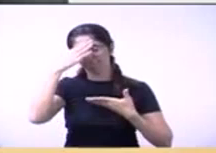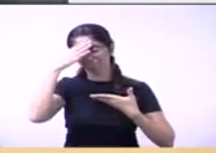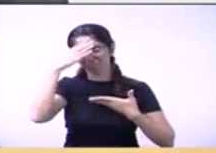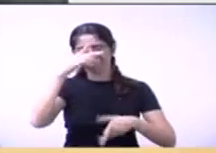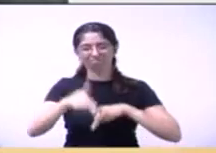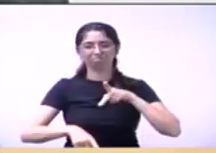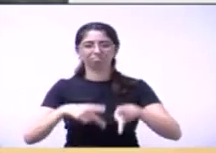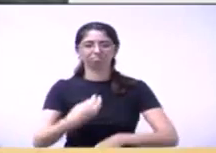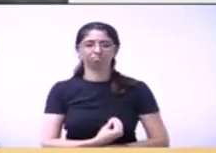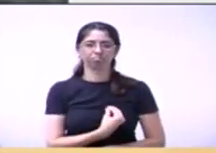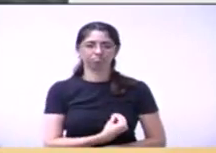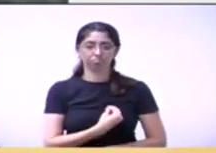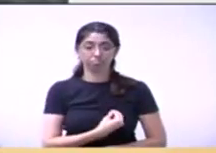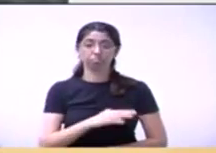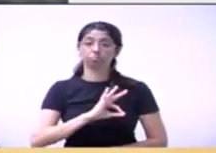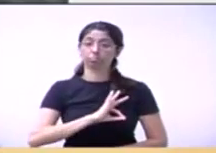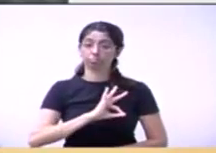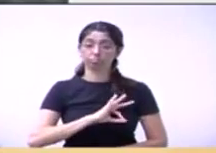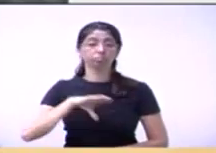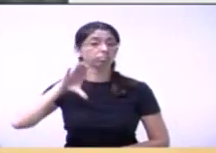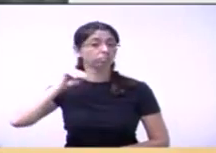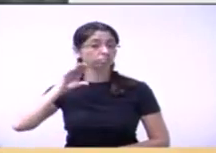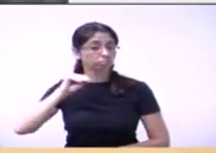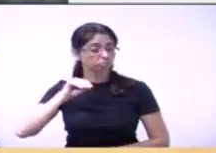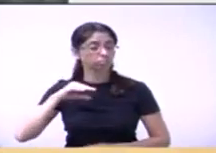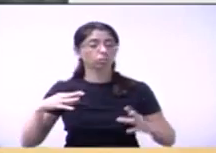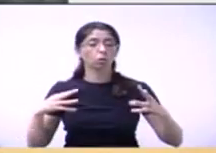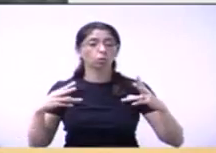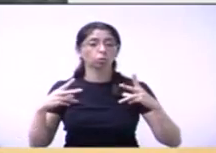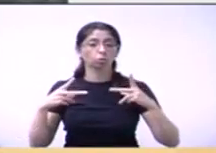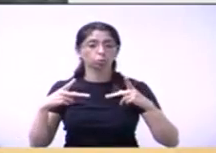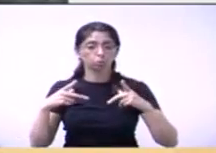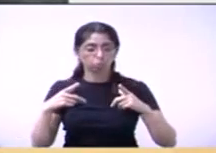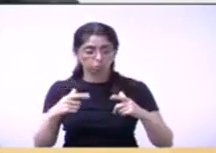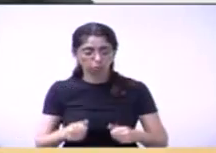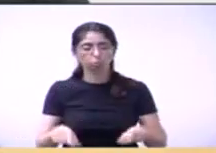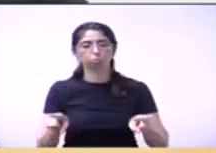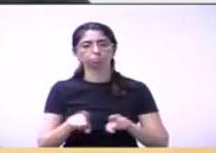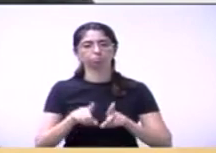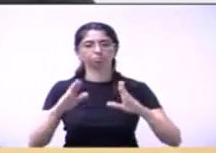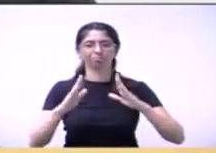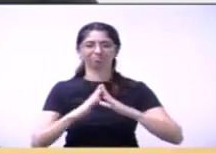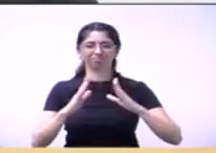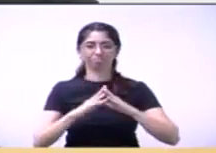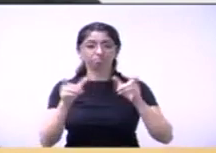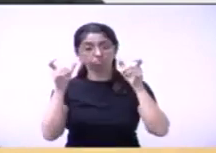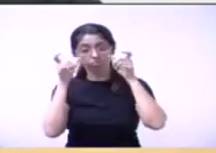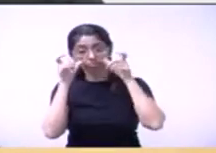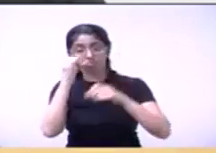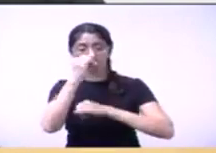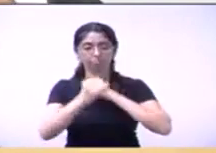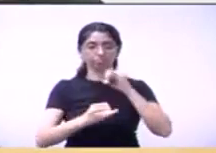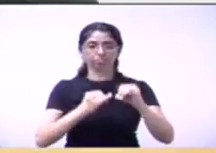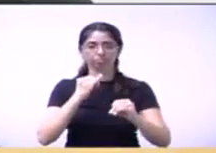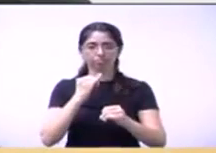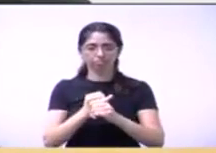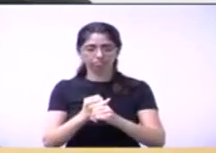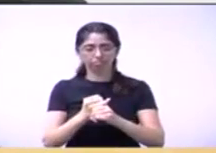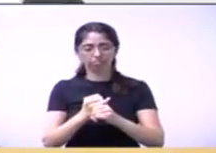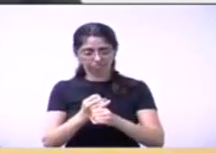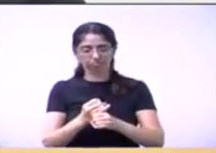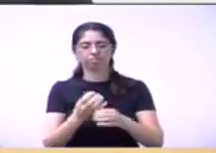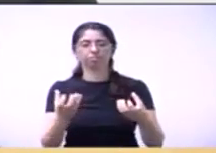dos funcionários, da população que nos assiste pela internet. Cumprimentar aqui nossos companheiros